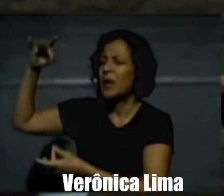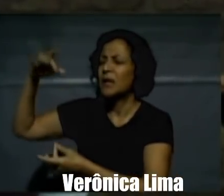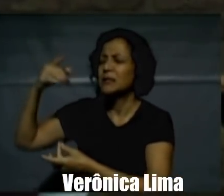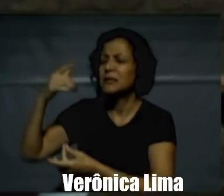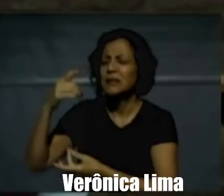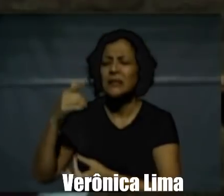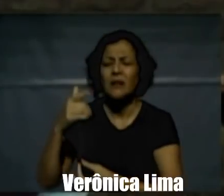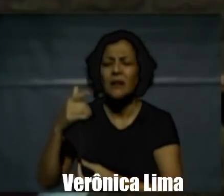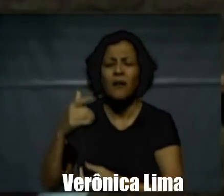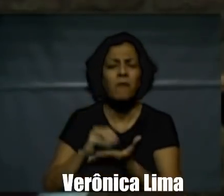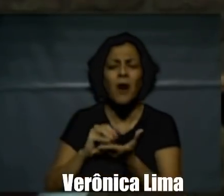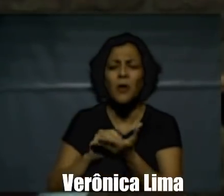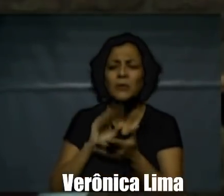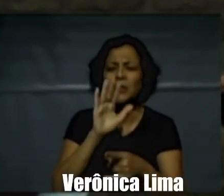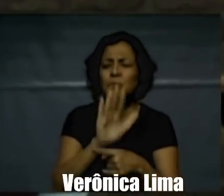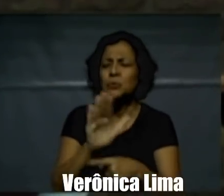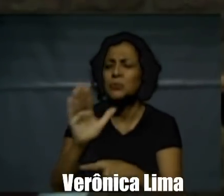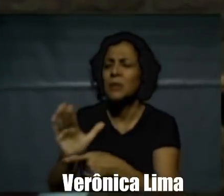felizes.